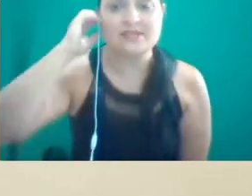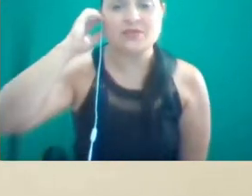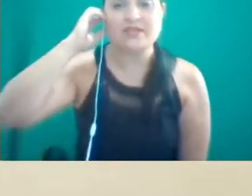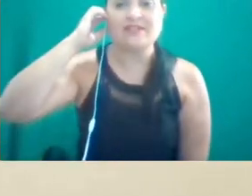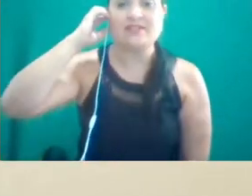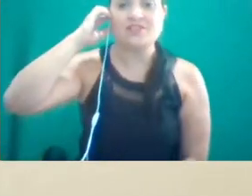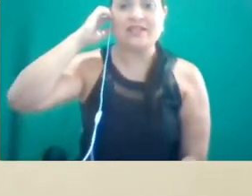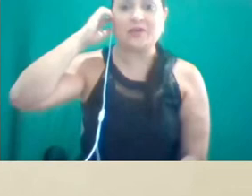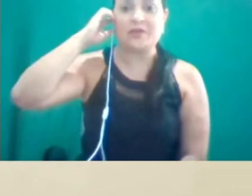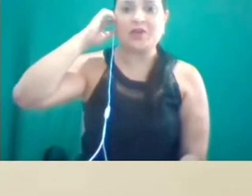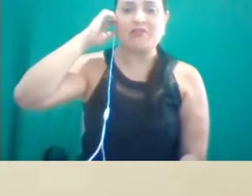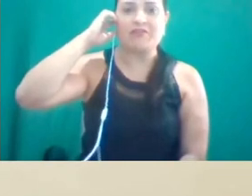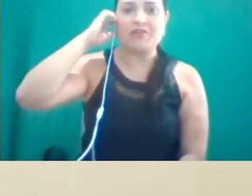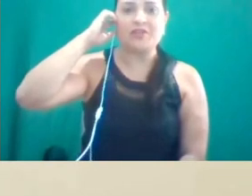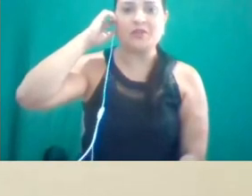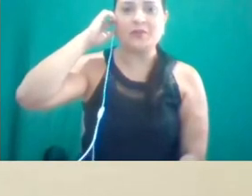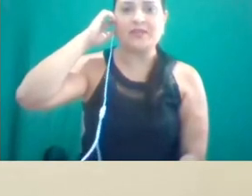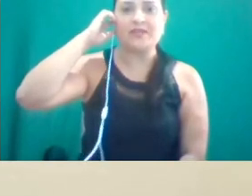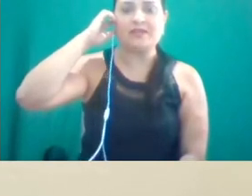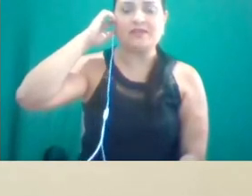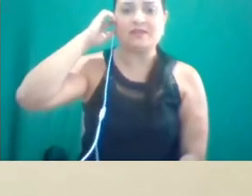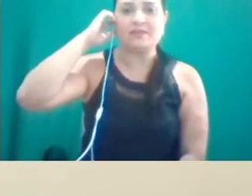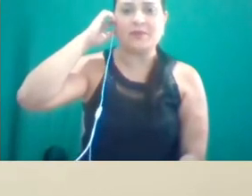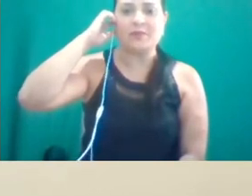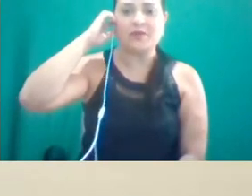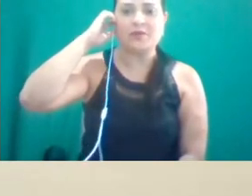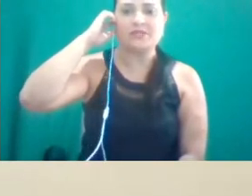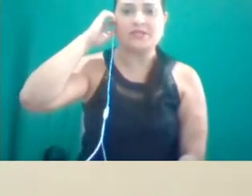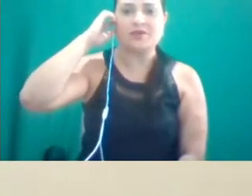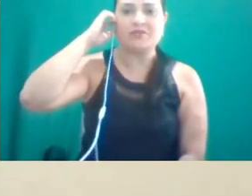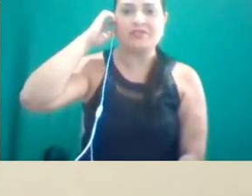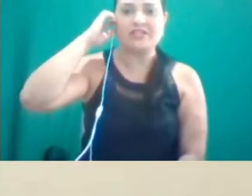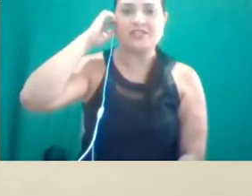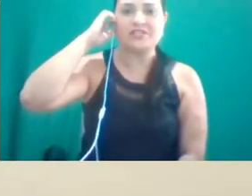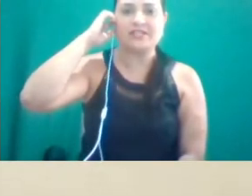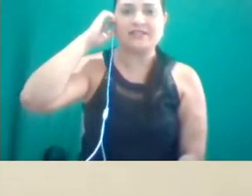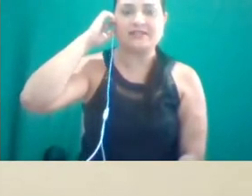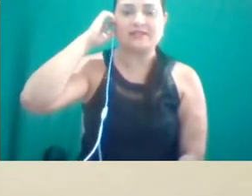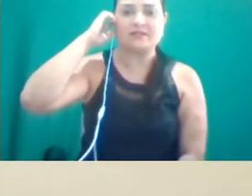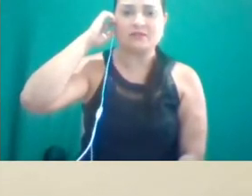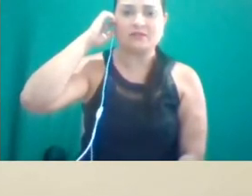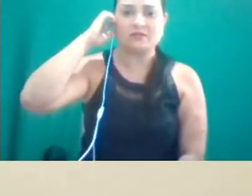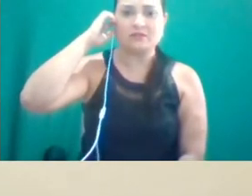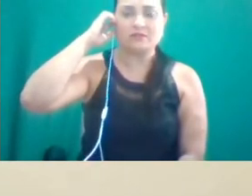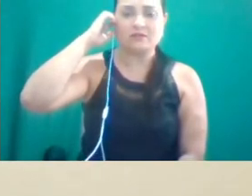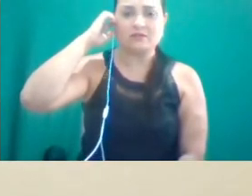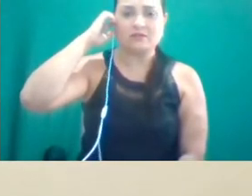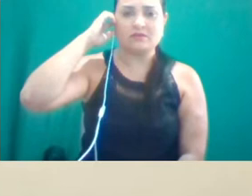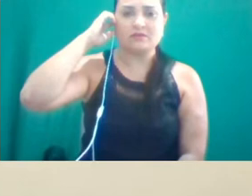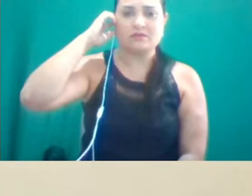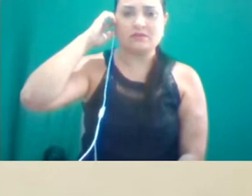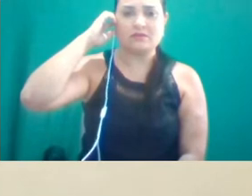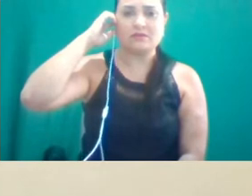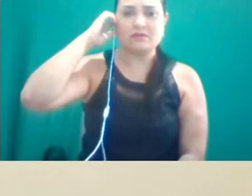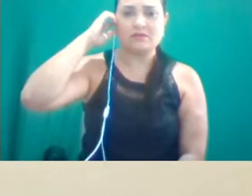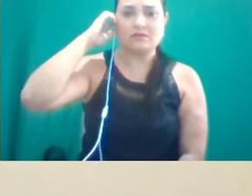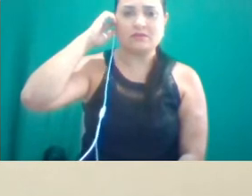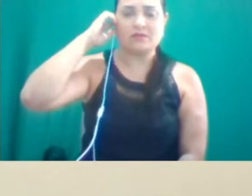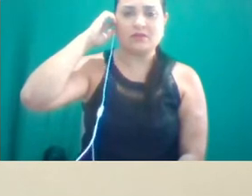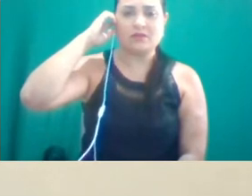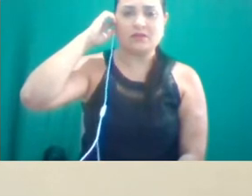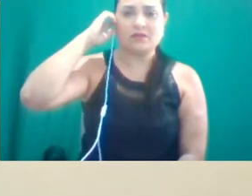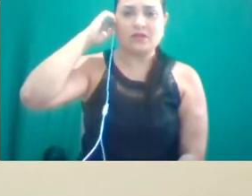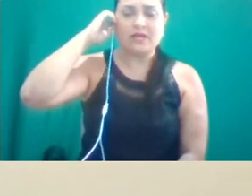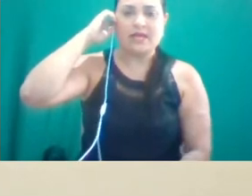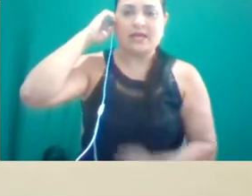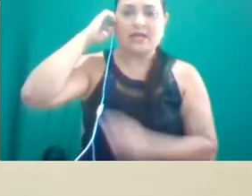foi ex-presidente da África do Sul, Nelson Mandela, a educação é a arma mais poderosa que você pode